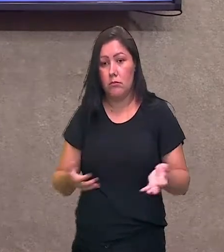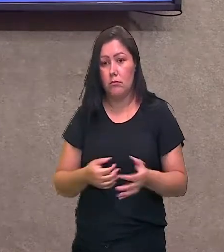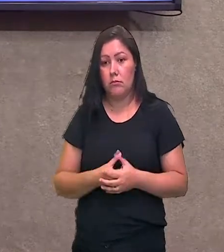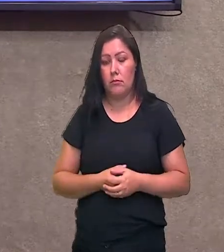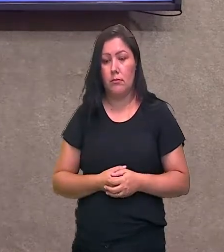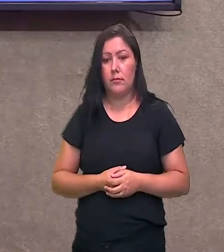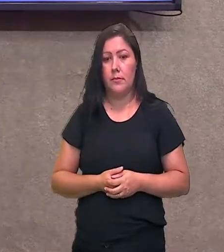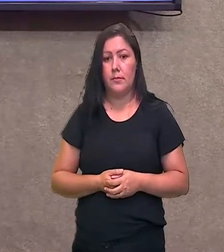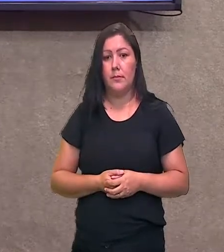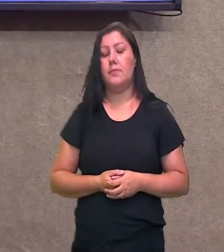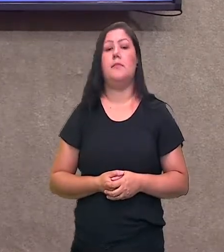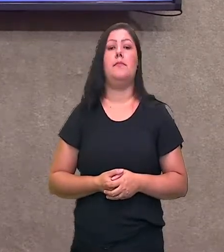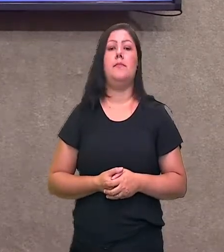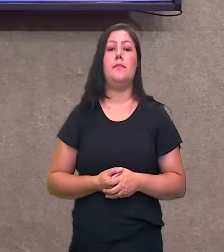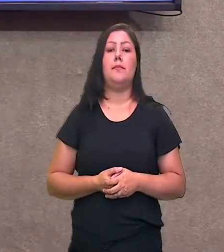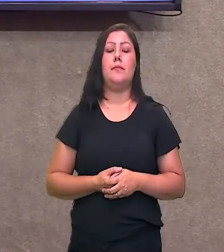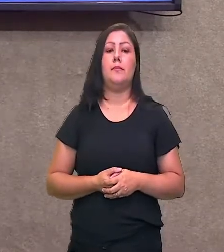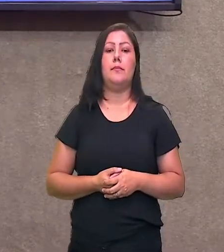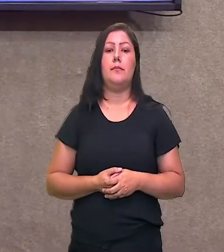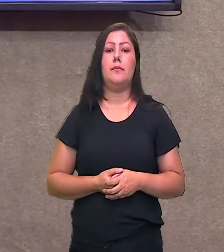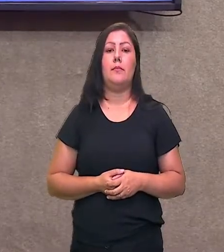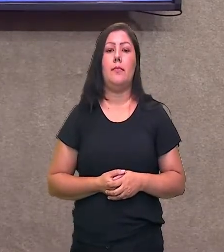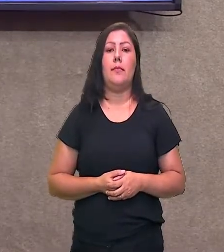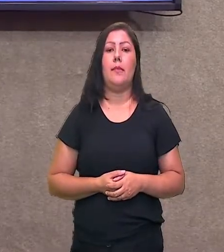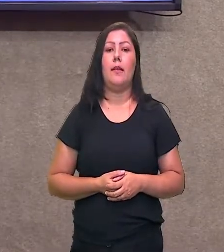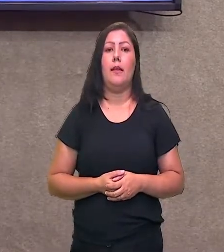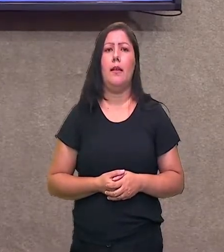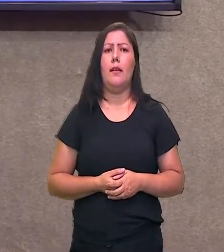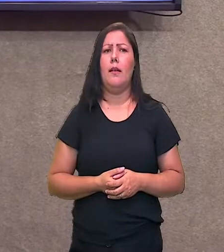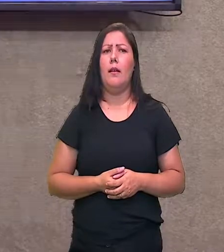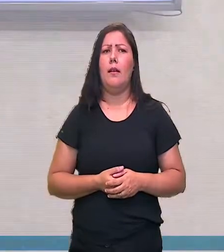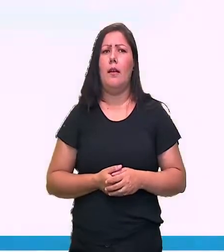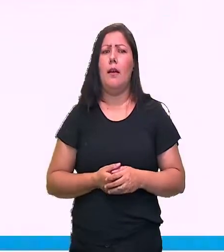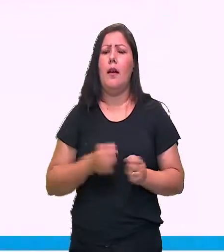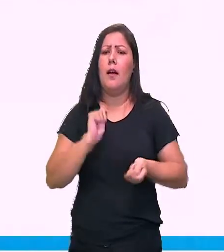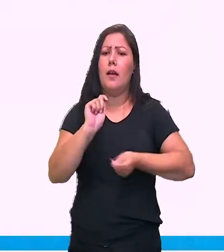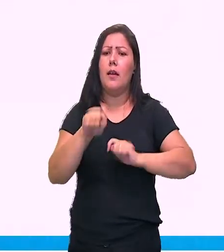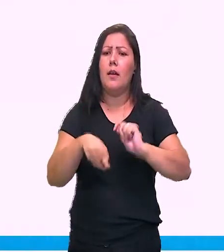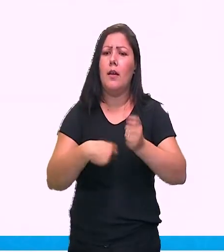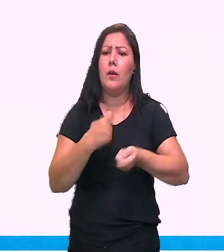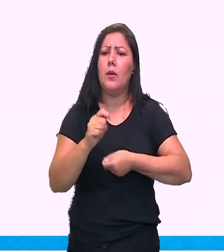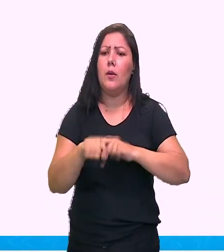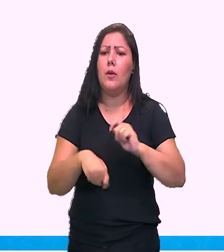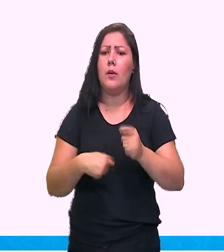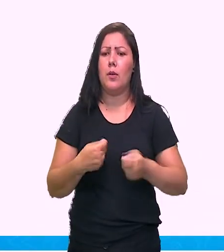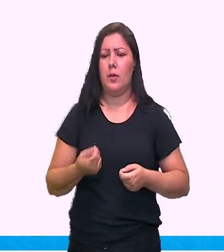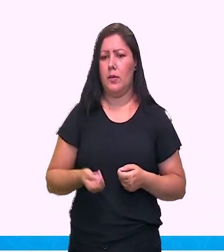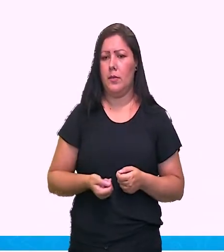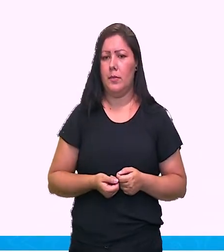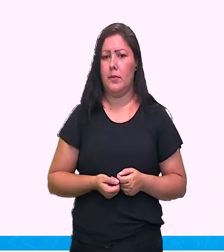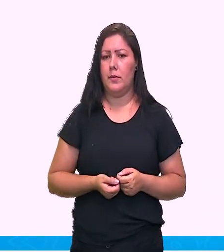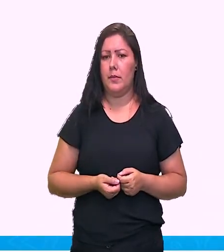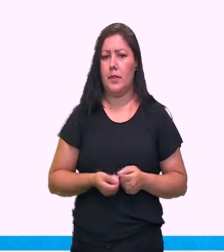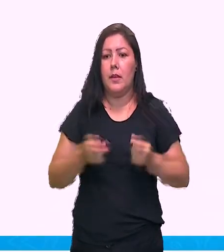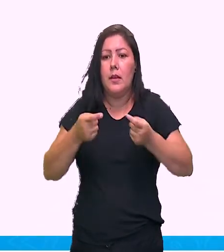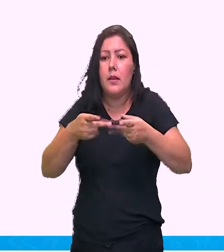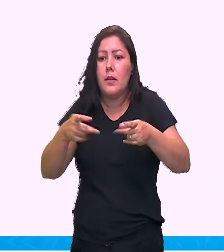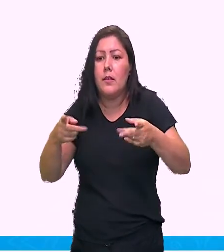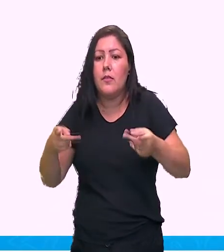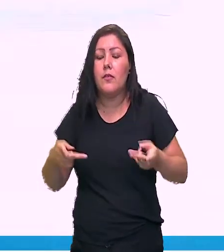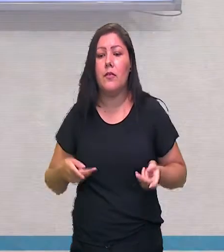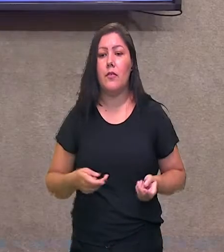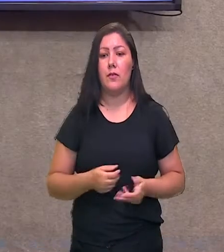Economia de mercado. O que é isso, Eliane? É ir lá no mercado municipal? Não. A economia de